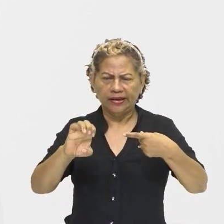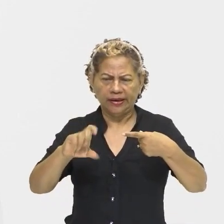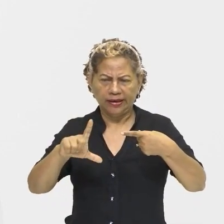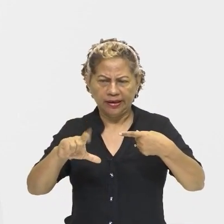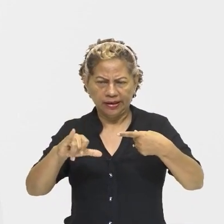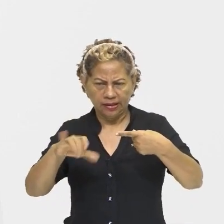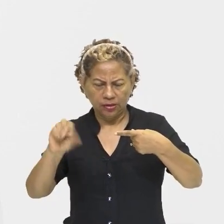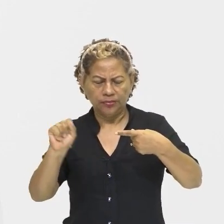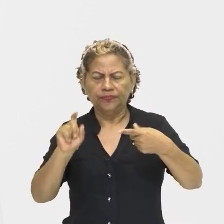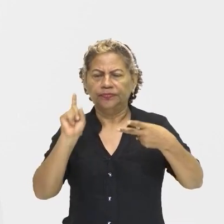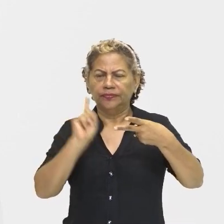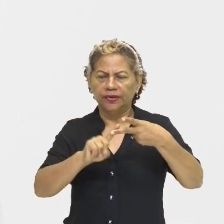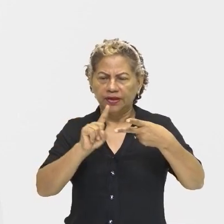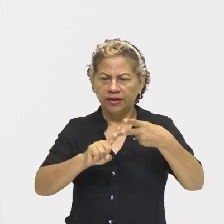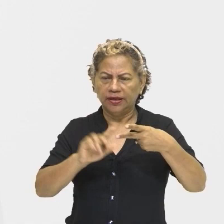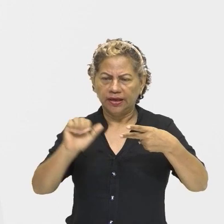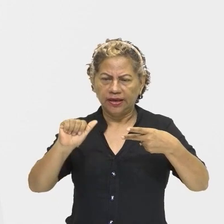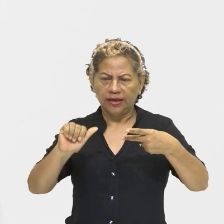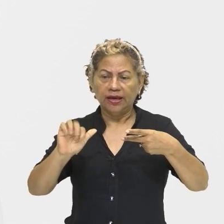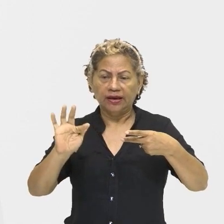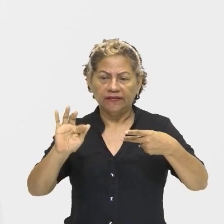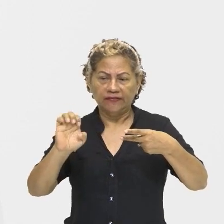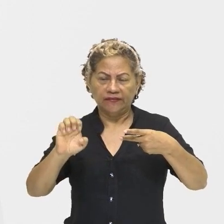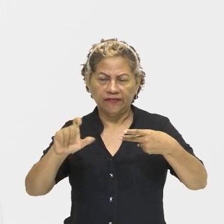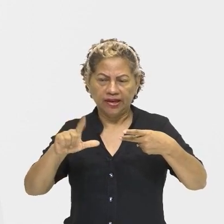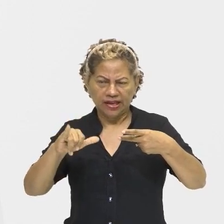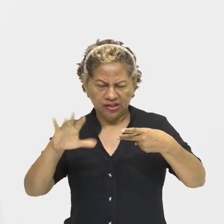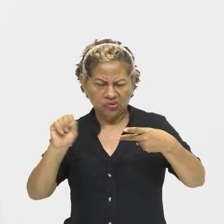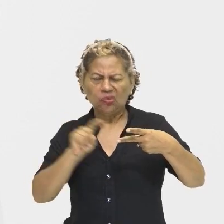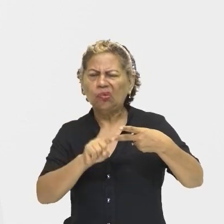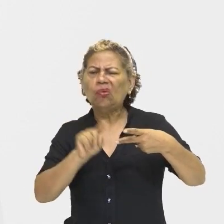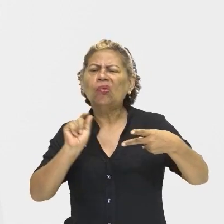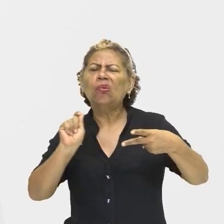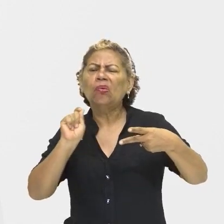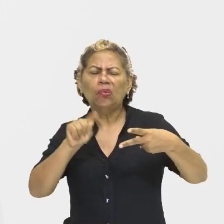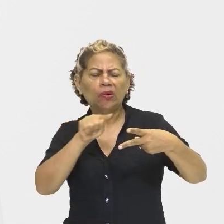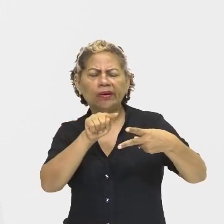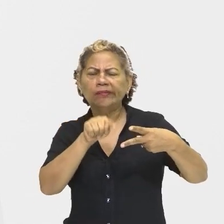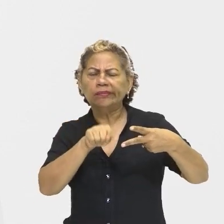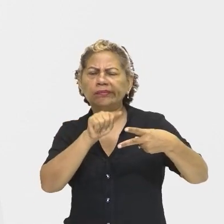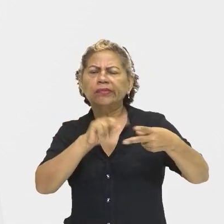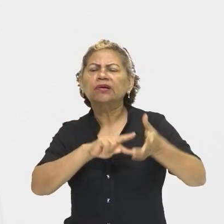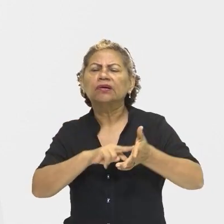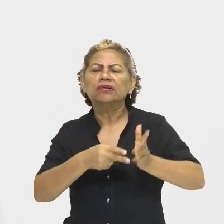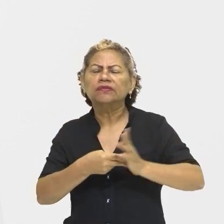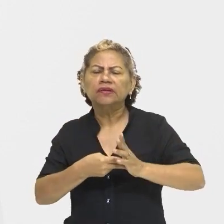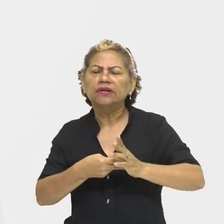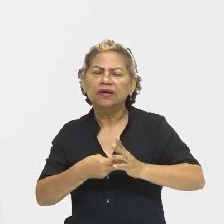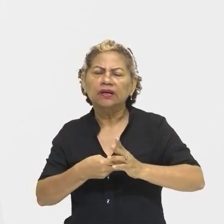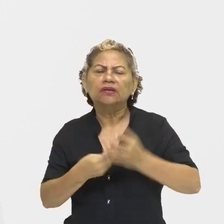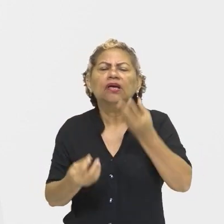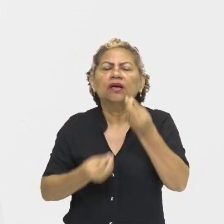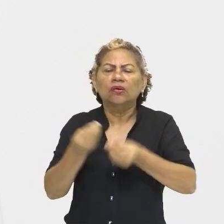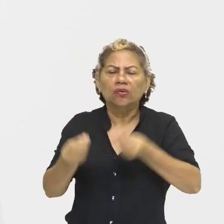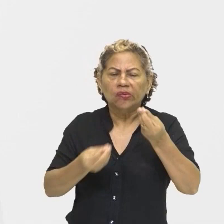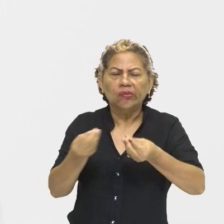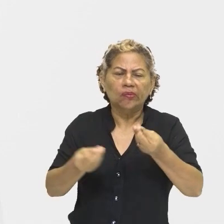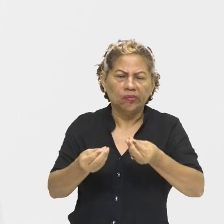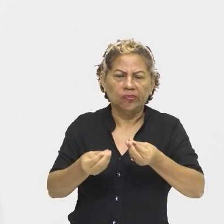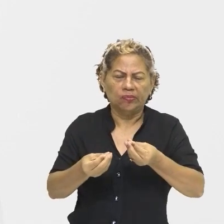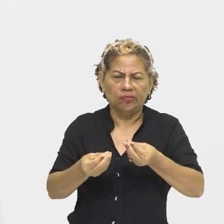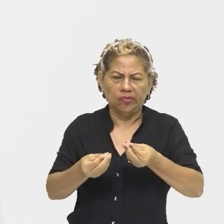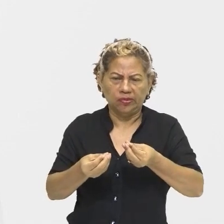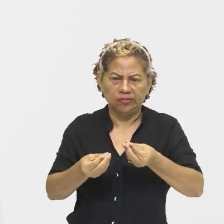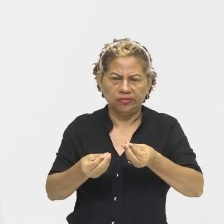são, respectivamente, aquelas onde há... E aí eu preciso mostrar para vocês aqui